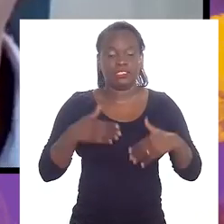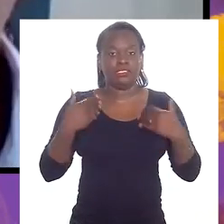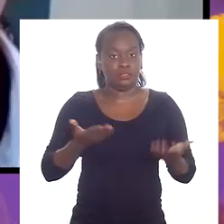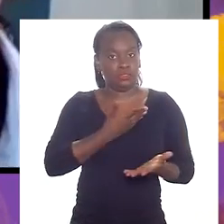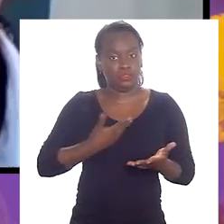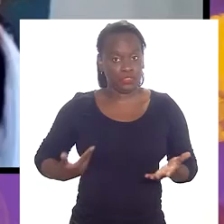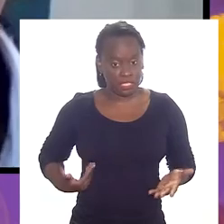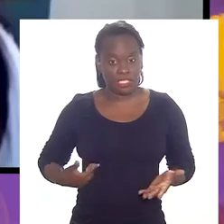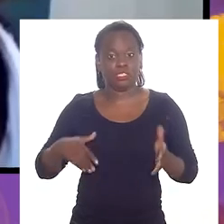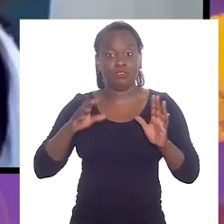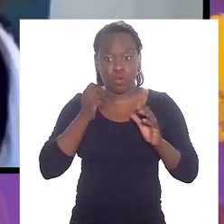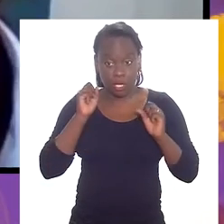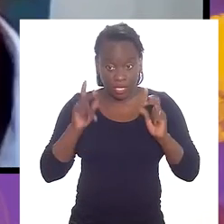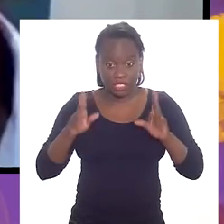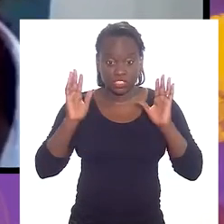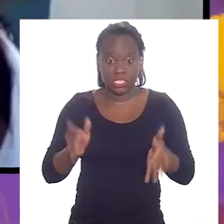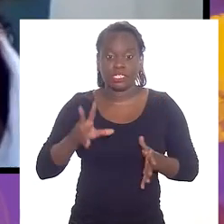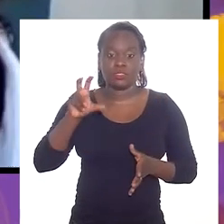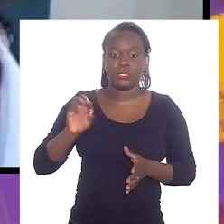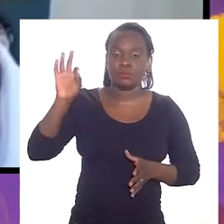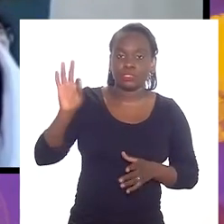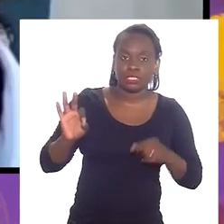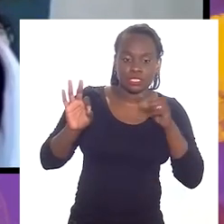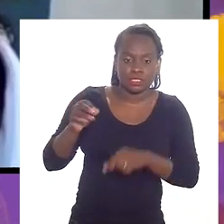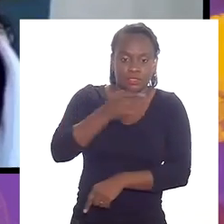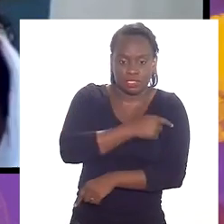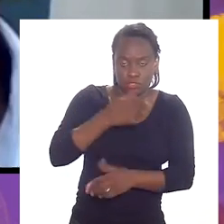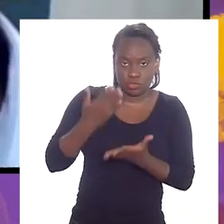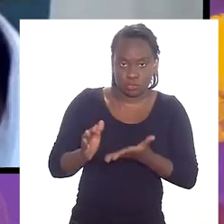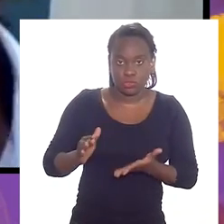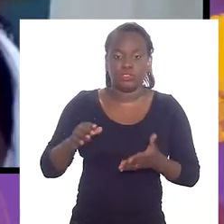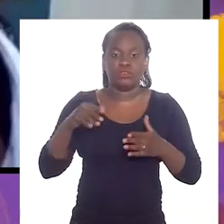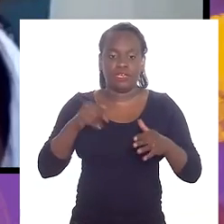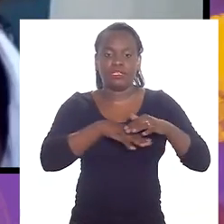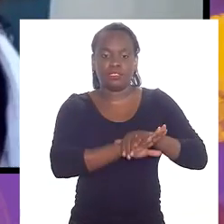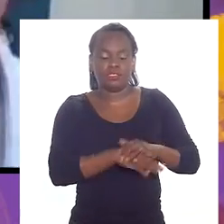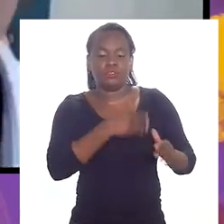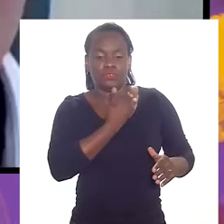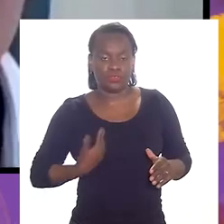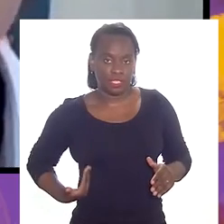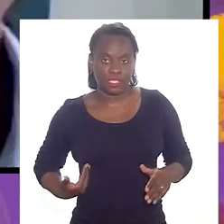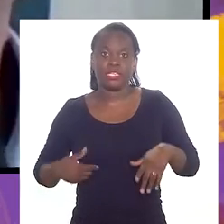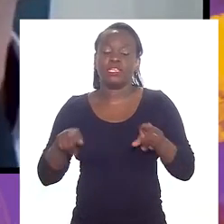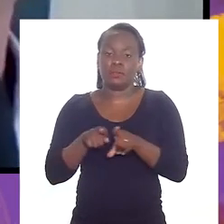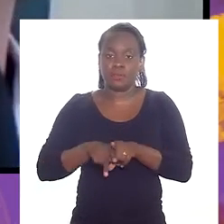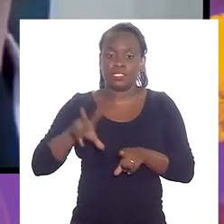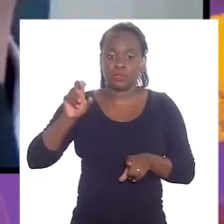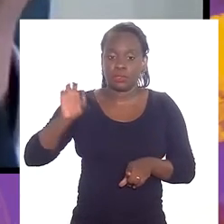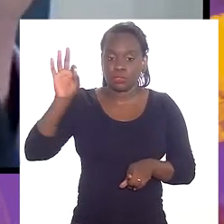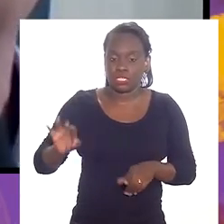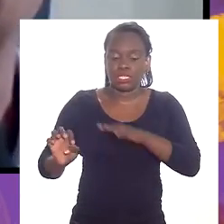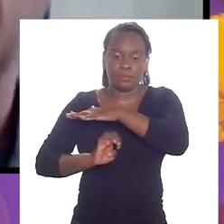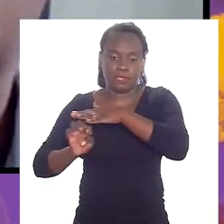assim que o governo SUS deram Ok cinquenta por cento dessas vacinas ficarão com o governo aí sim e